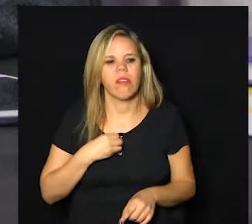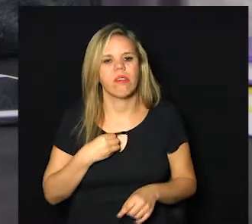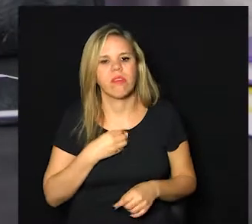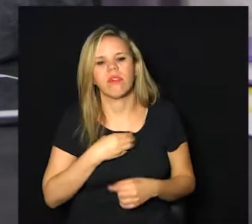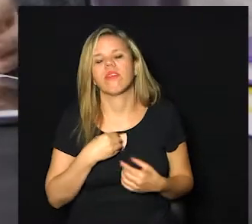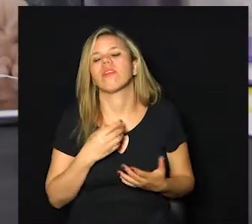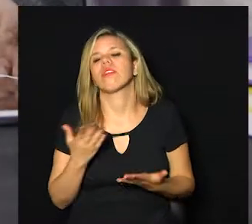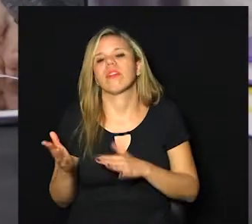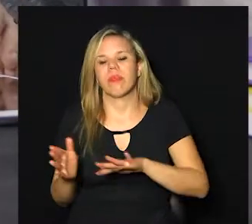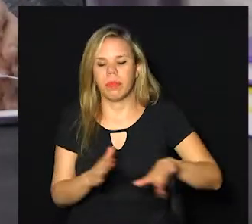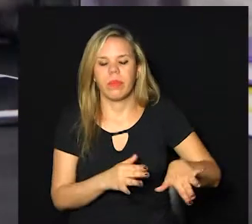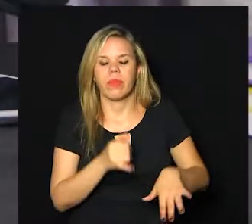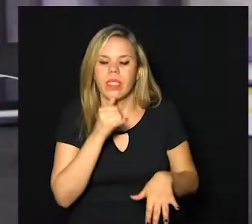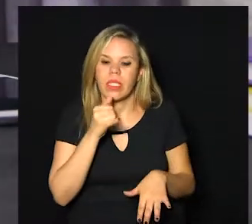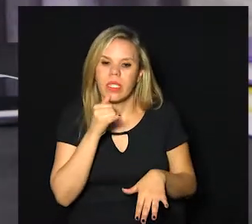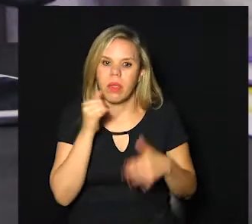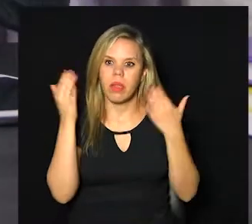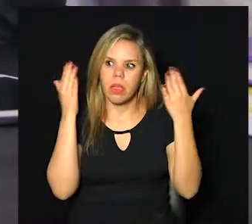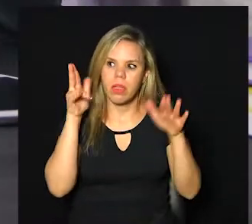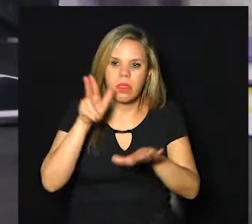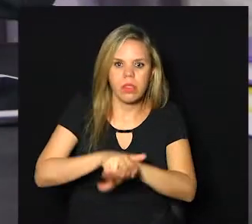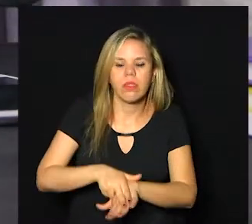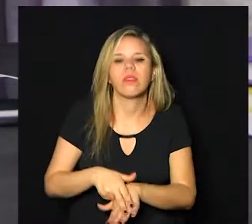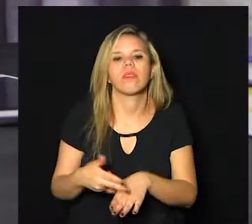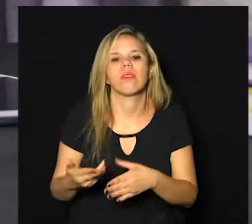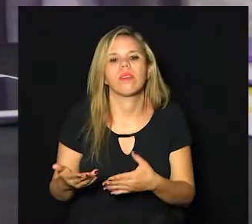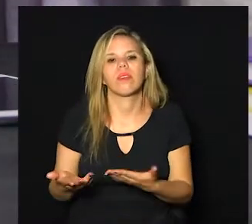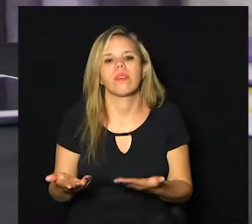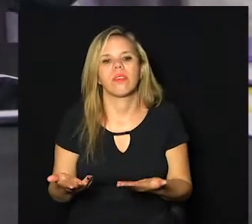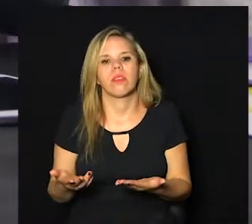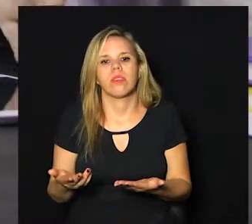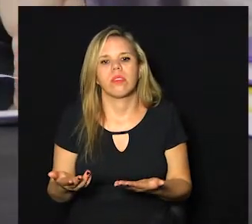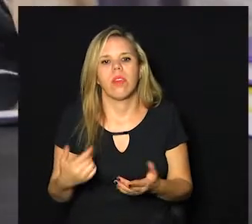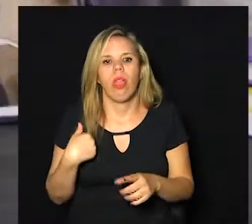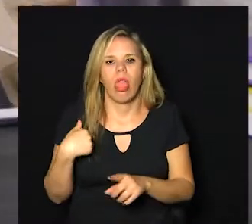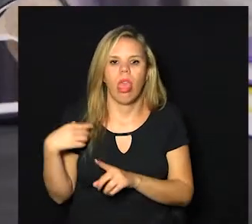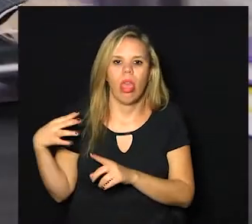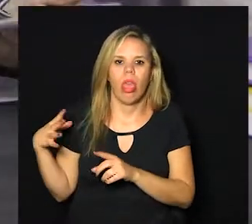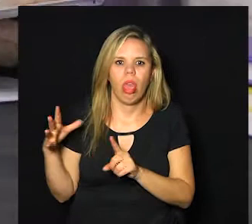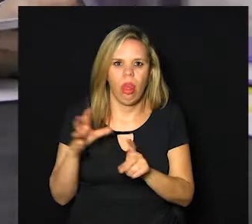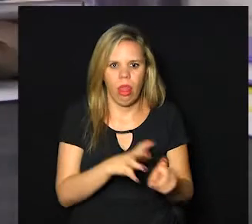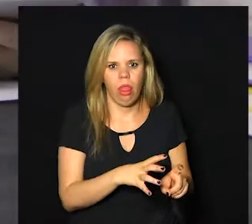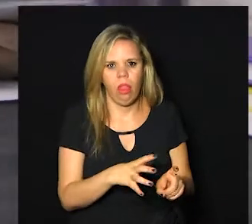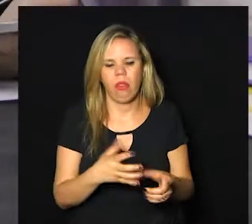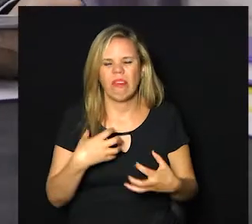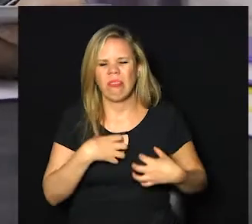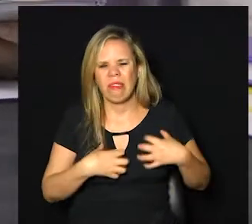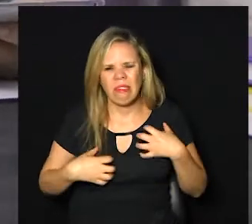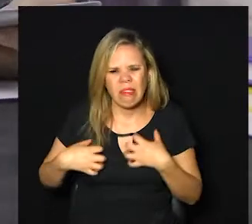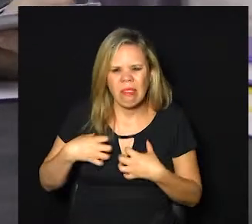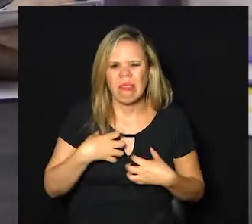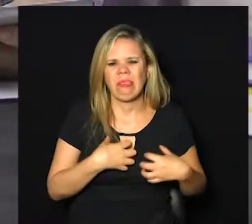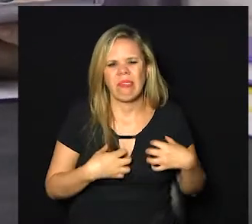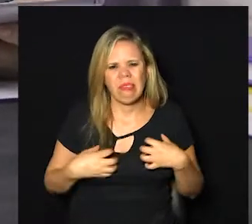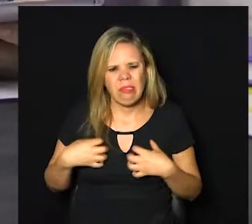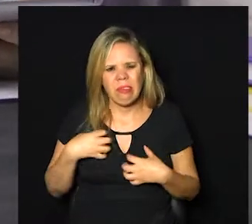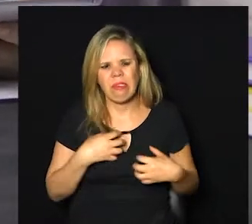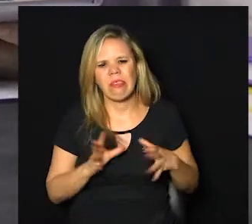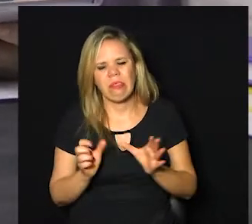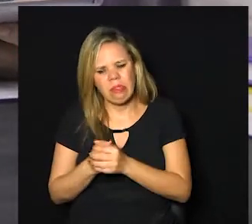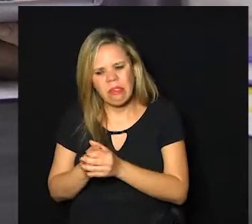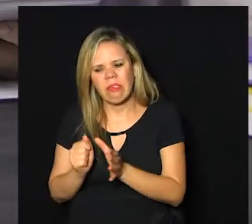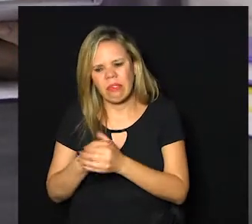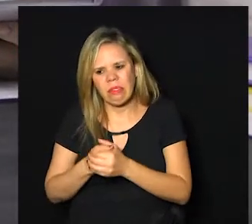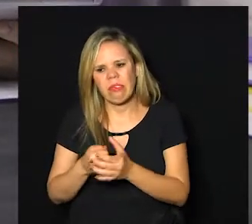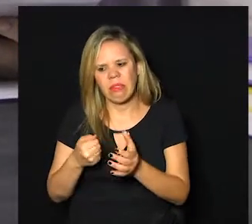da psicanálise do Freud quanto mais eu reprimo, mais mal-estar. Então, quanto mais eu vou escondendo aquilo